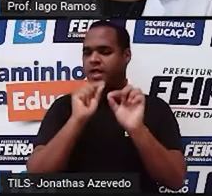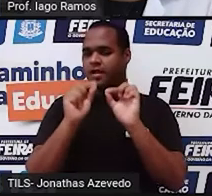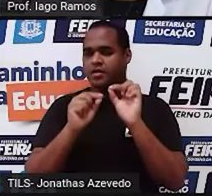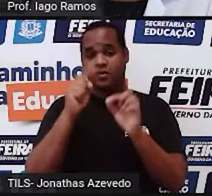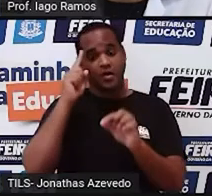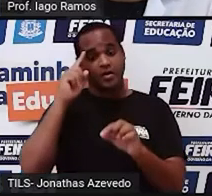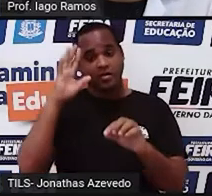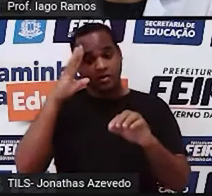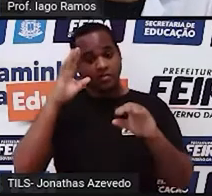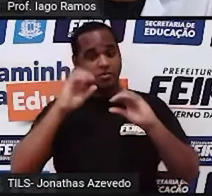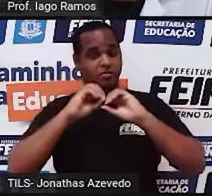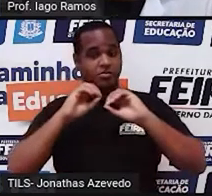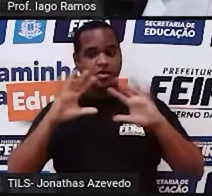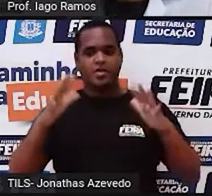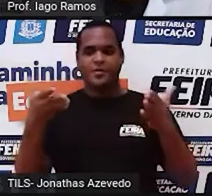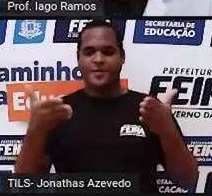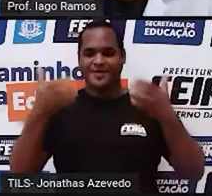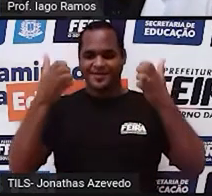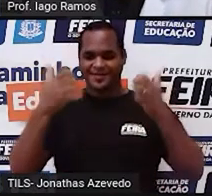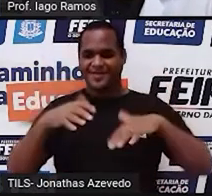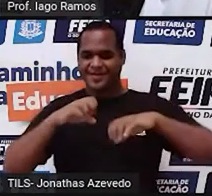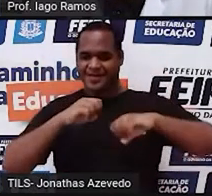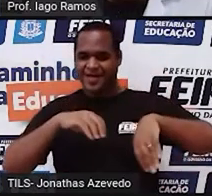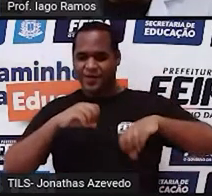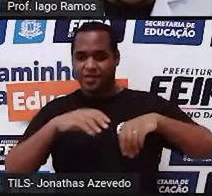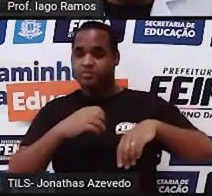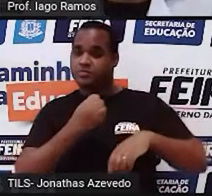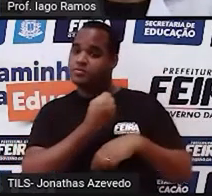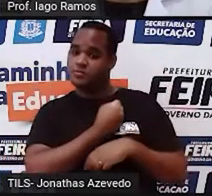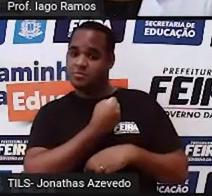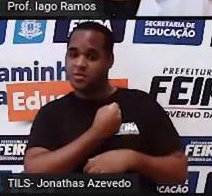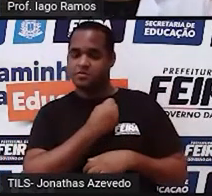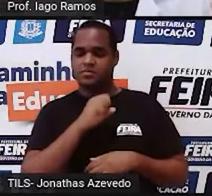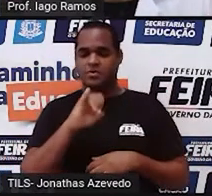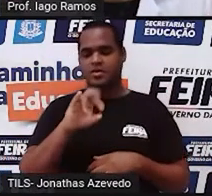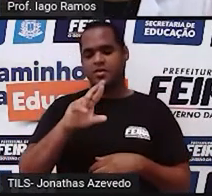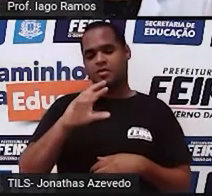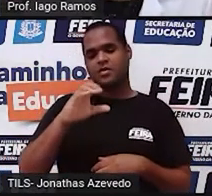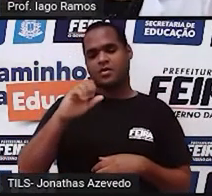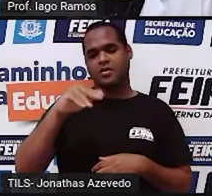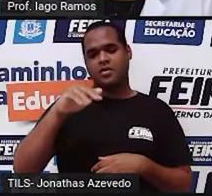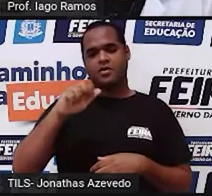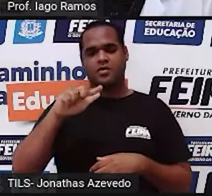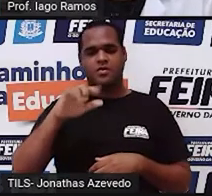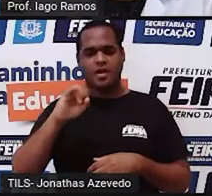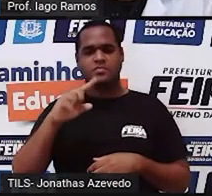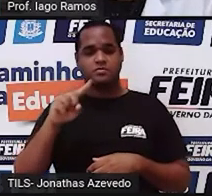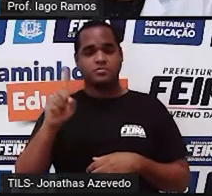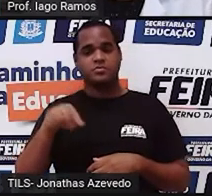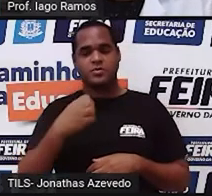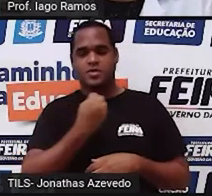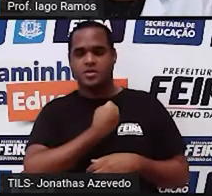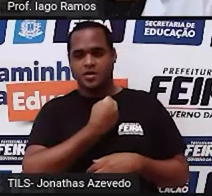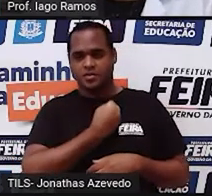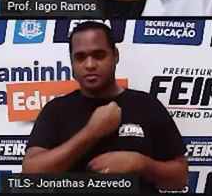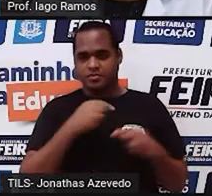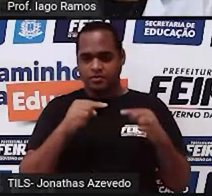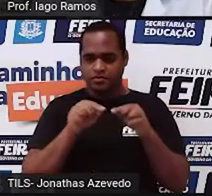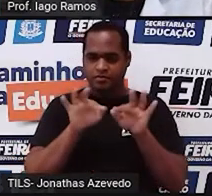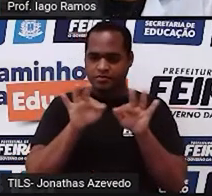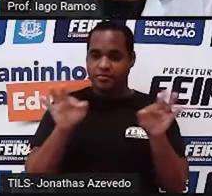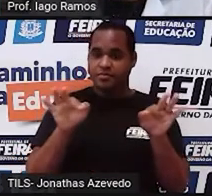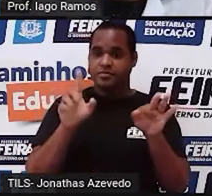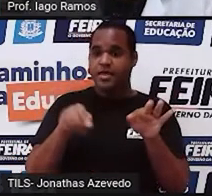tem a ver com o assunto da aula é número né números irracionais é número e olha só essa frase